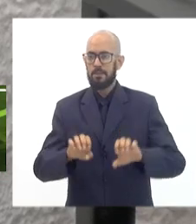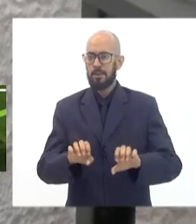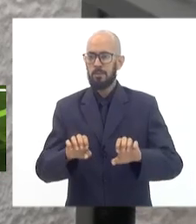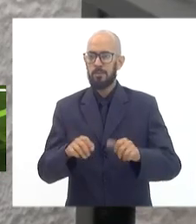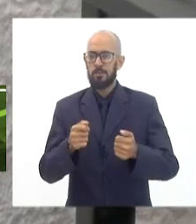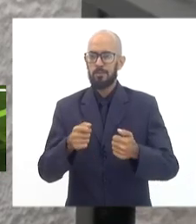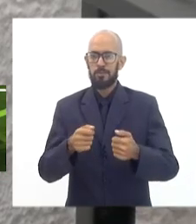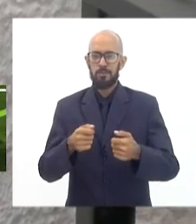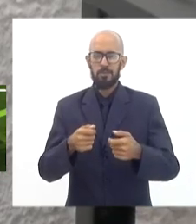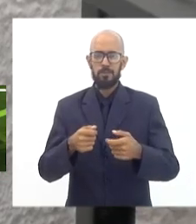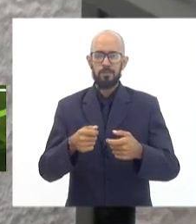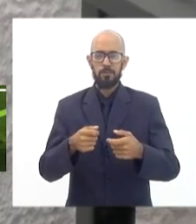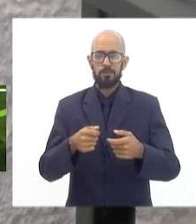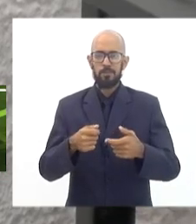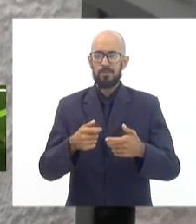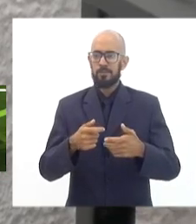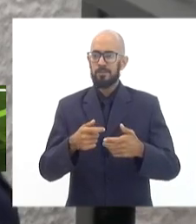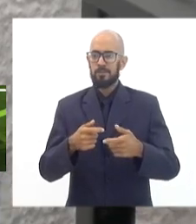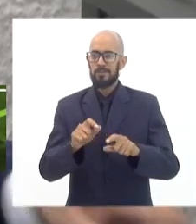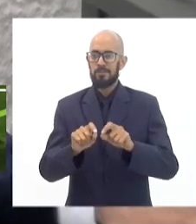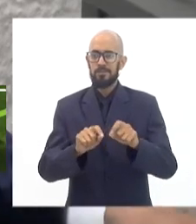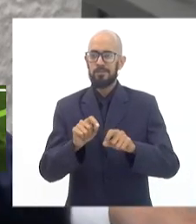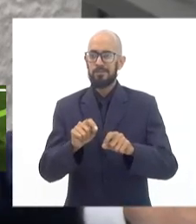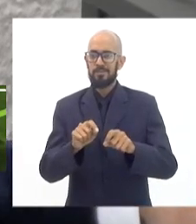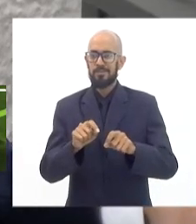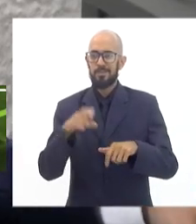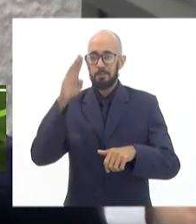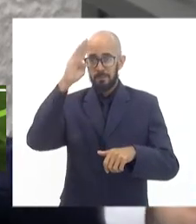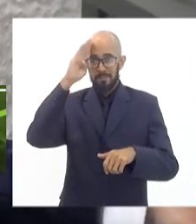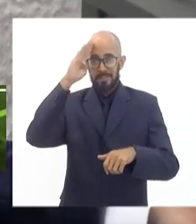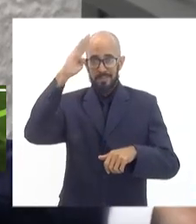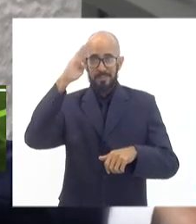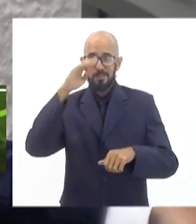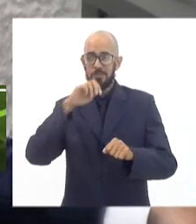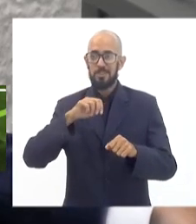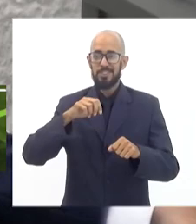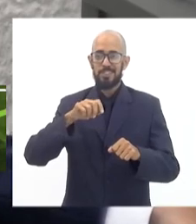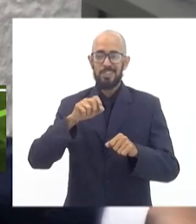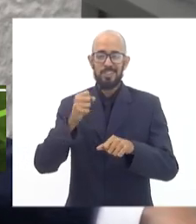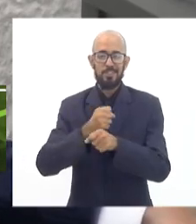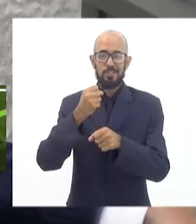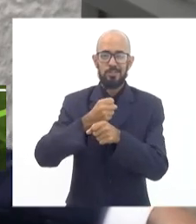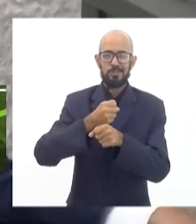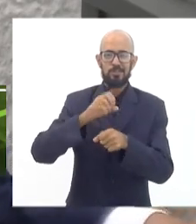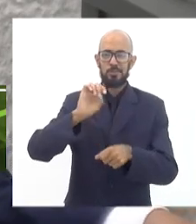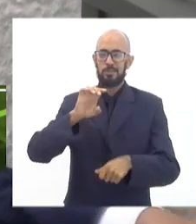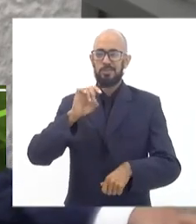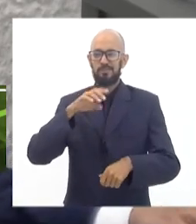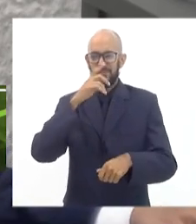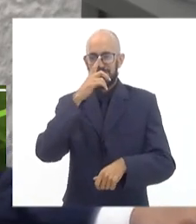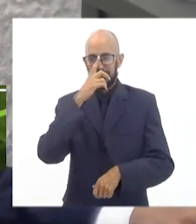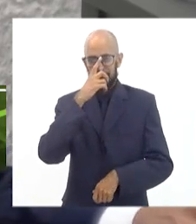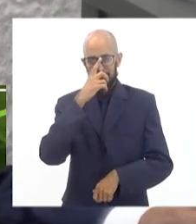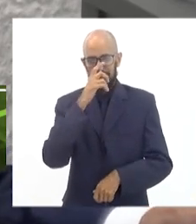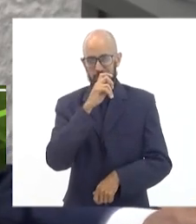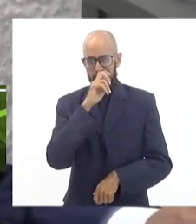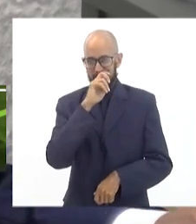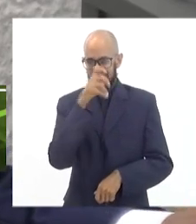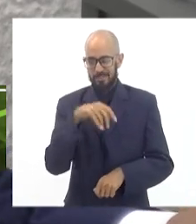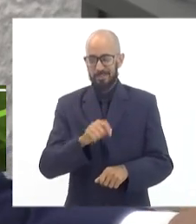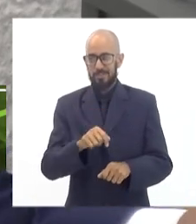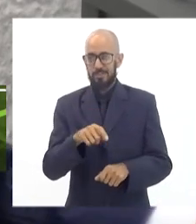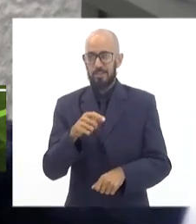fazemo de tudo um pouco mais mas principalmente as chamadas obras especiais Tá certo essa primeira